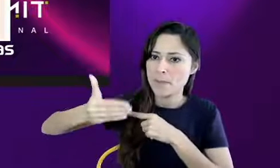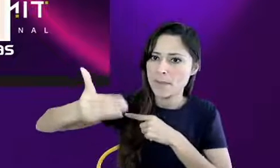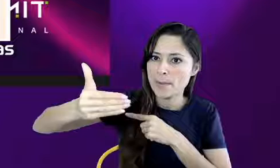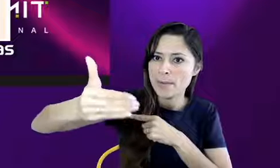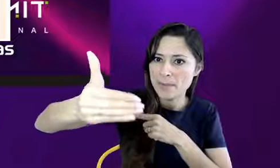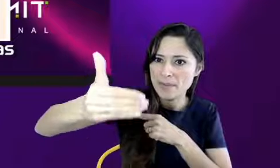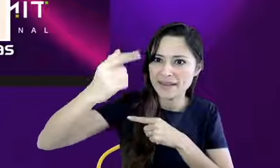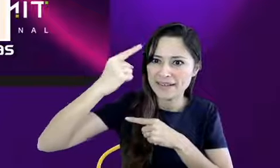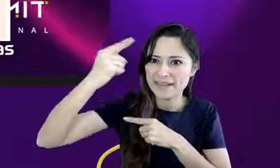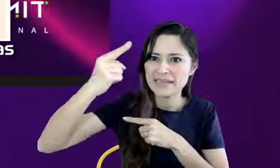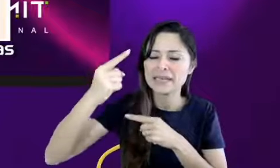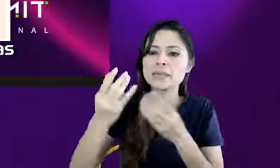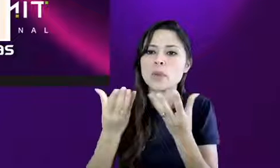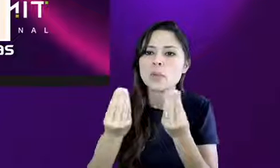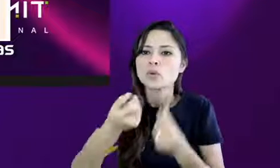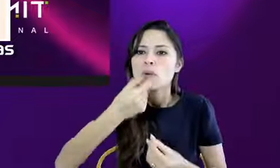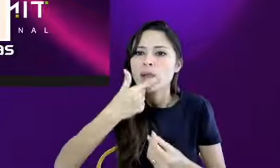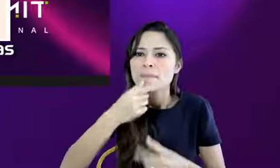de antibióticos,